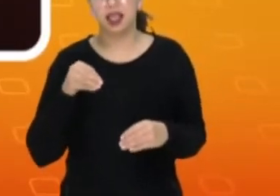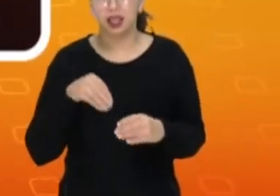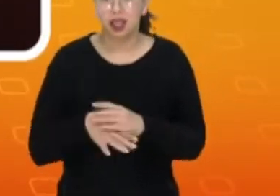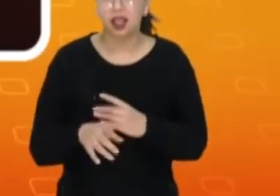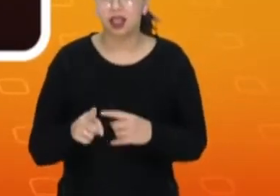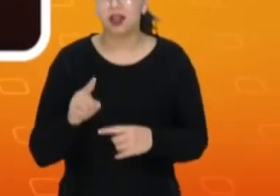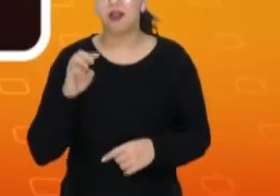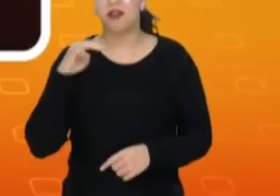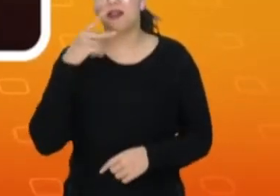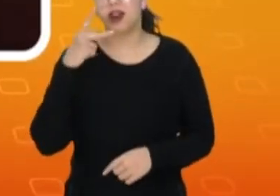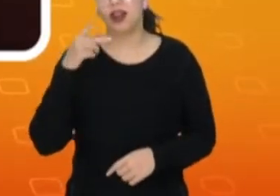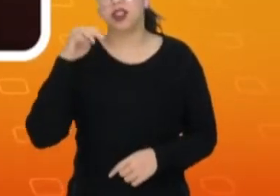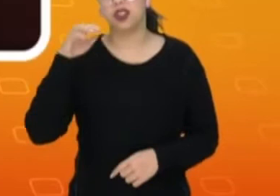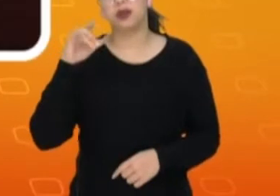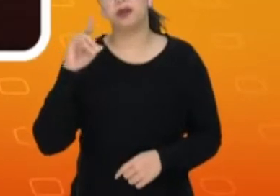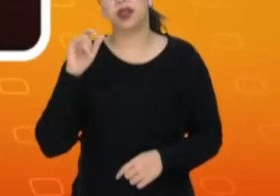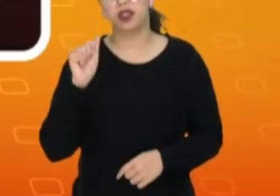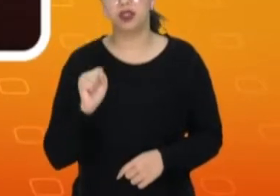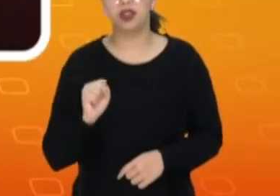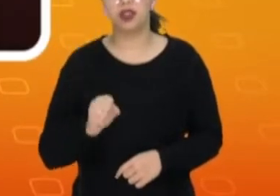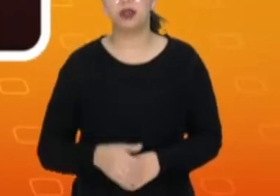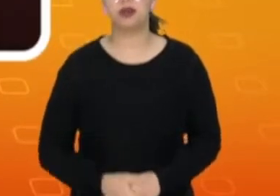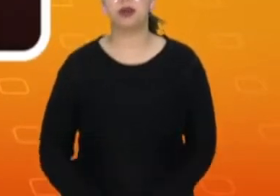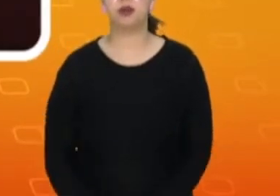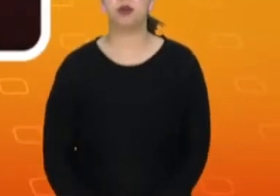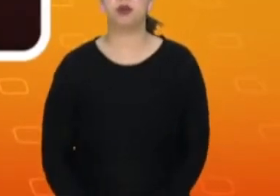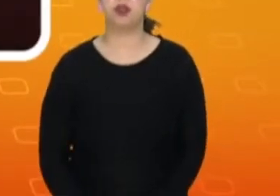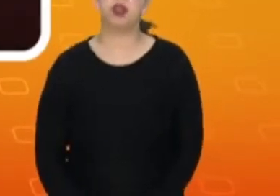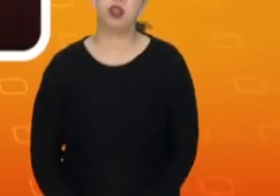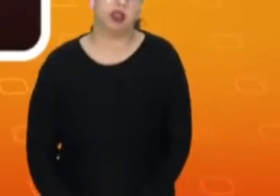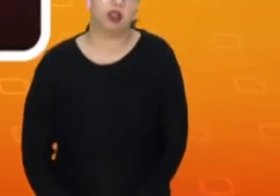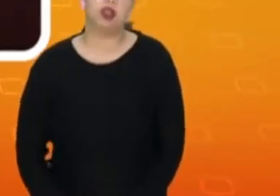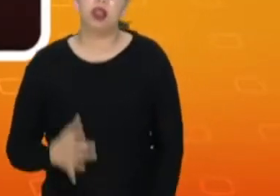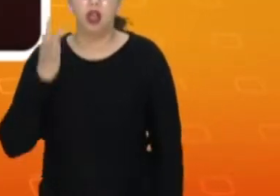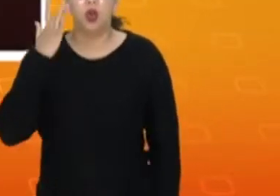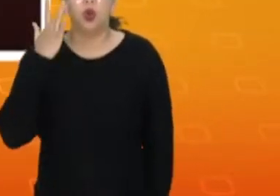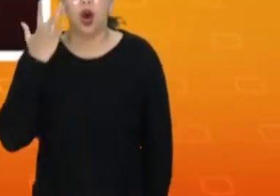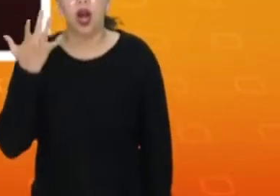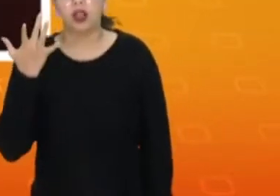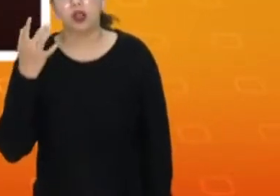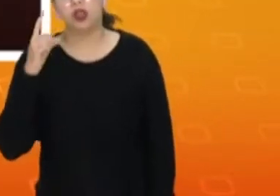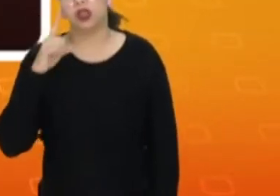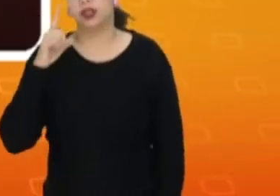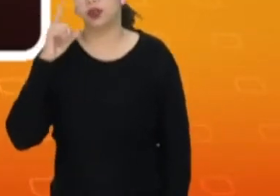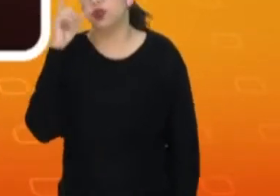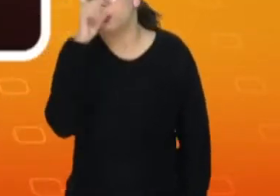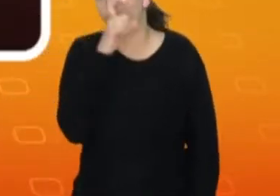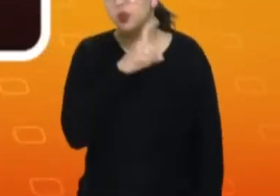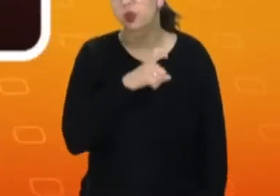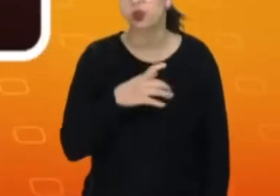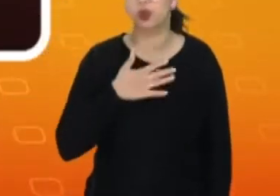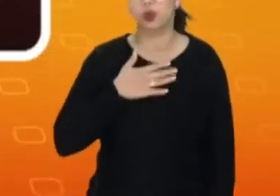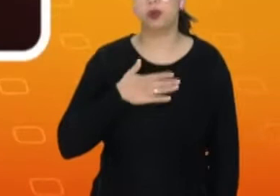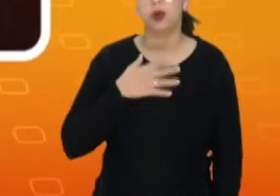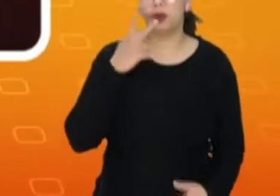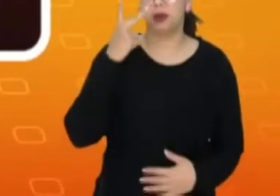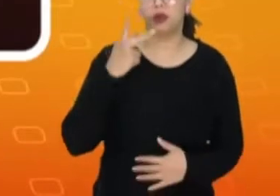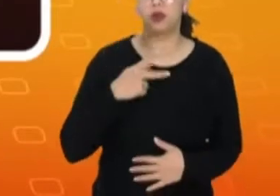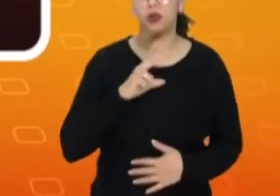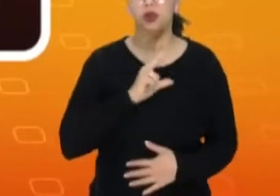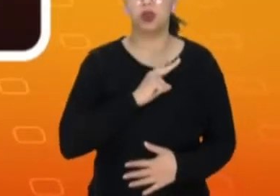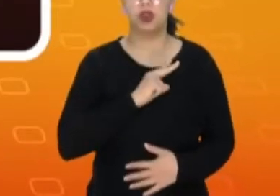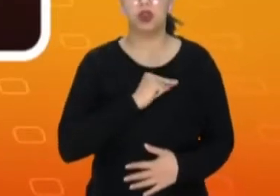gente está falando na área de tecnologia. E eu acho que o desafio, pelo menos particularmente meu aqui, hoje eu